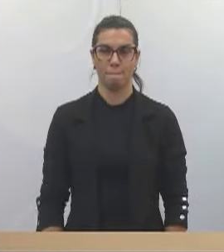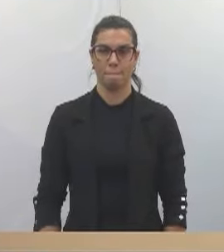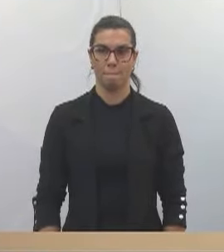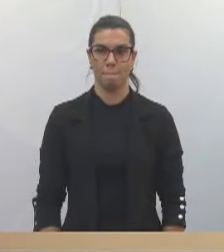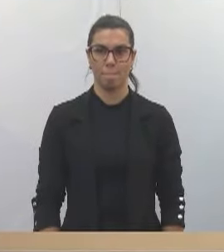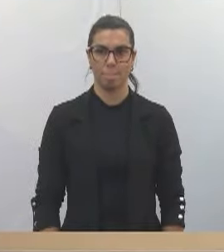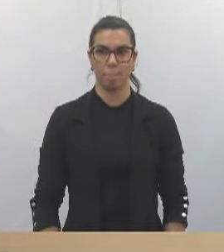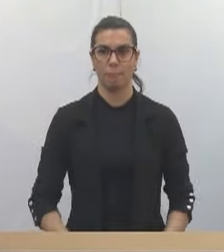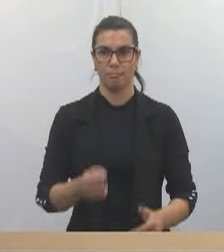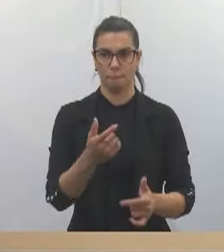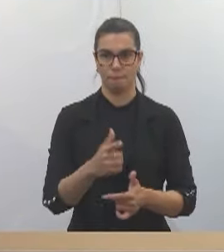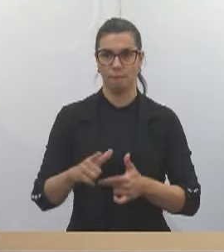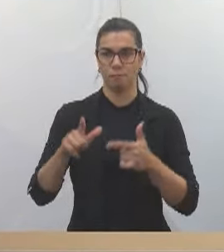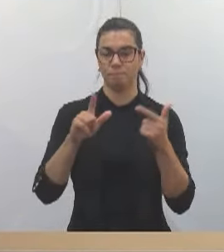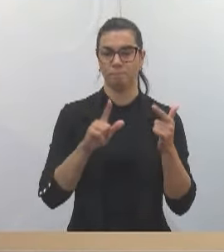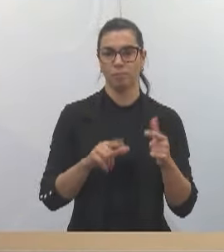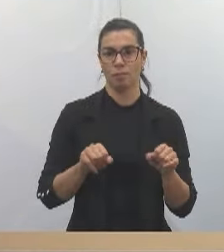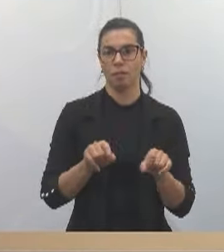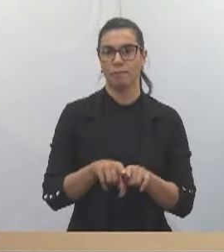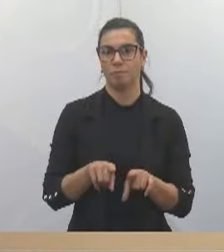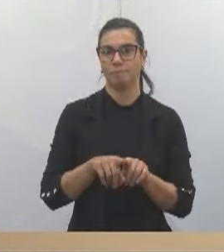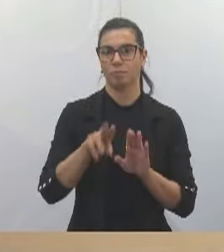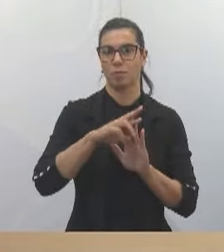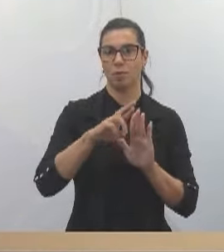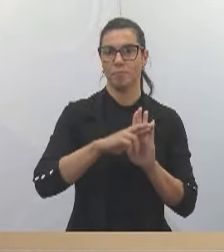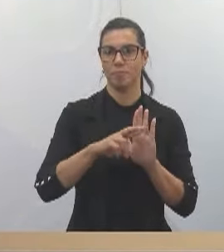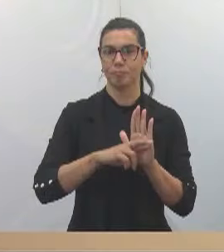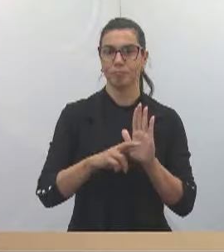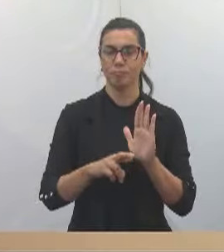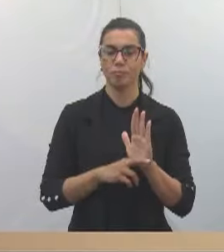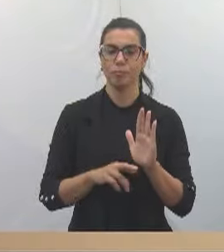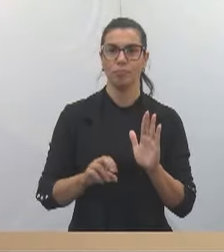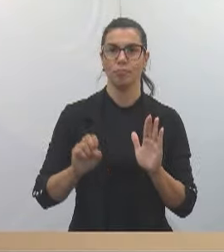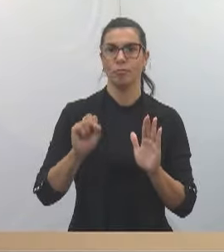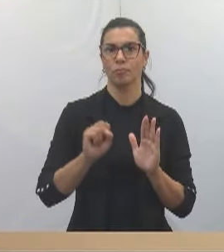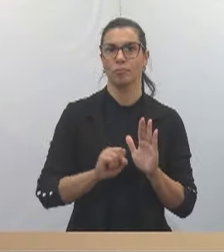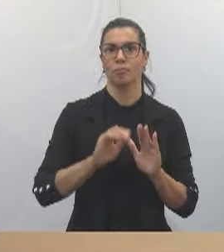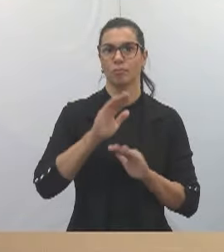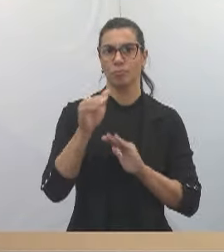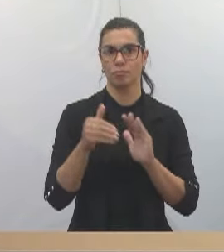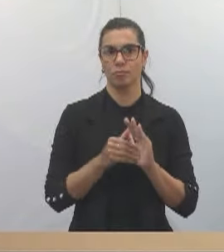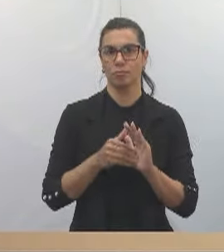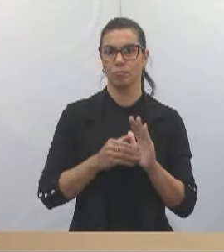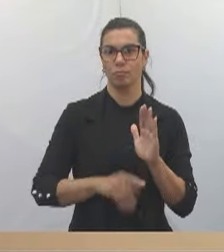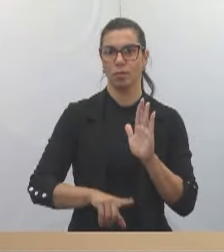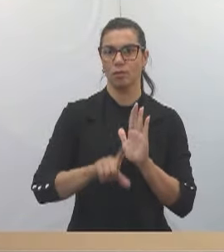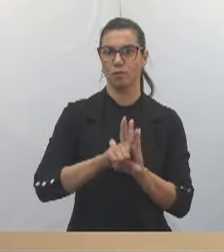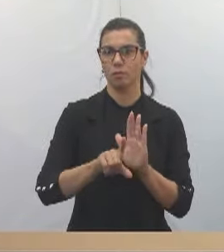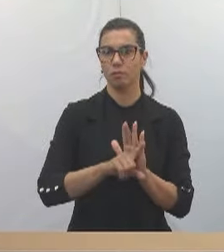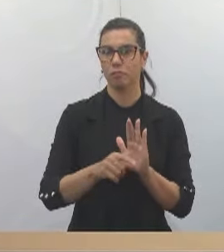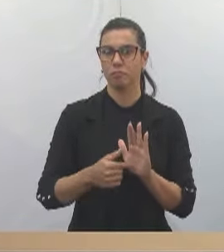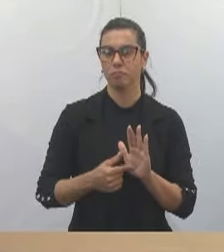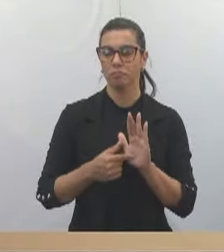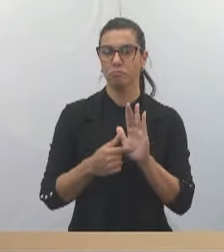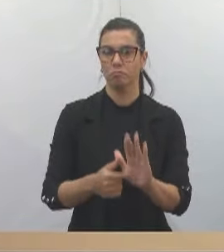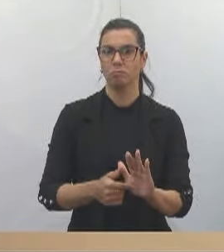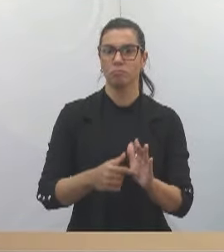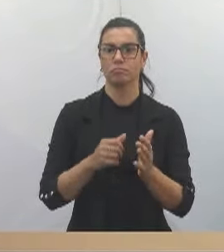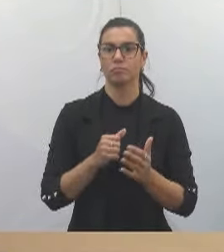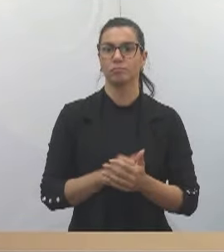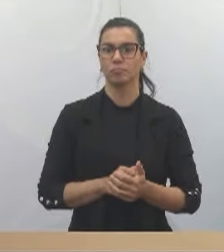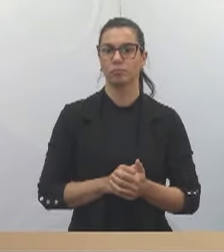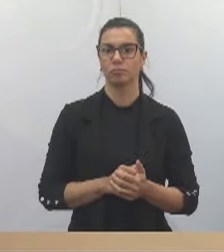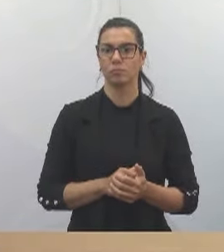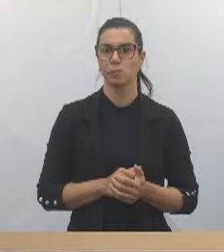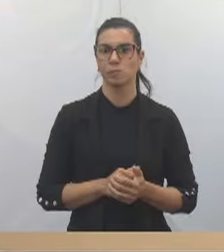quais outras sanções, já que toda sanção demanda a lei prévia. As condutas vedadas